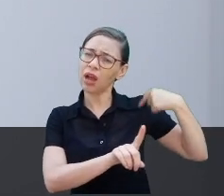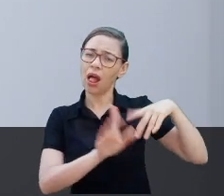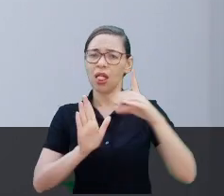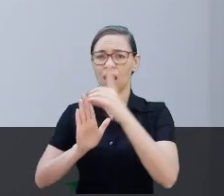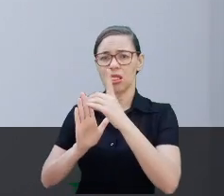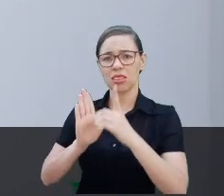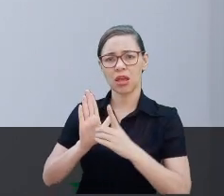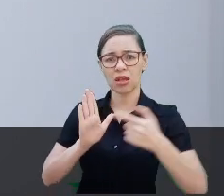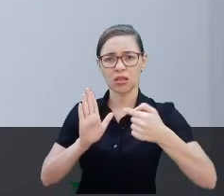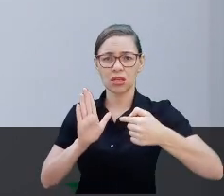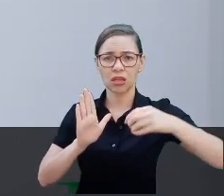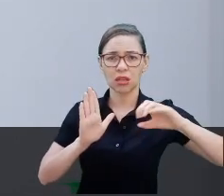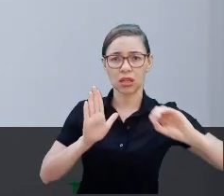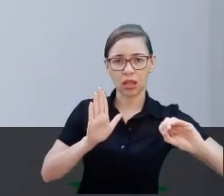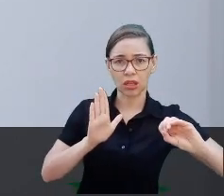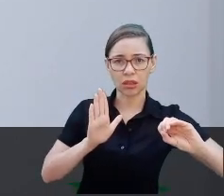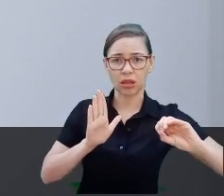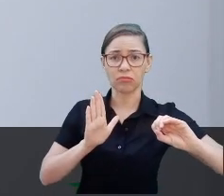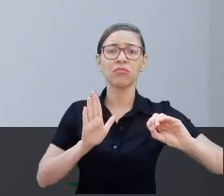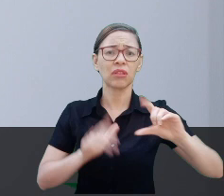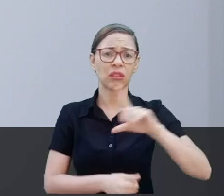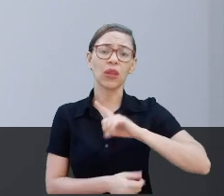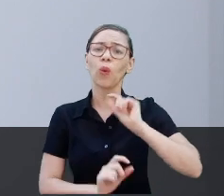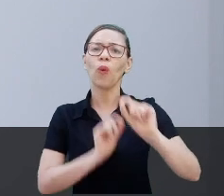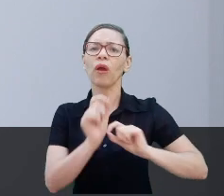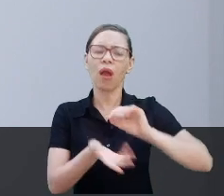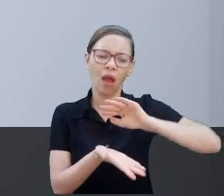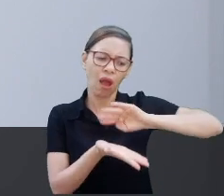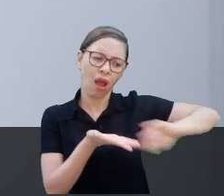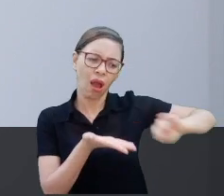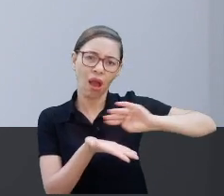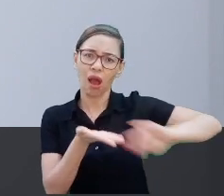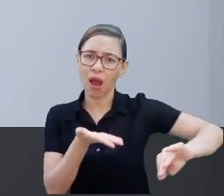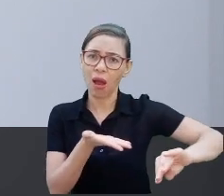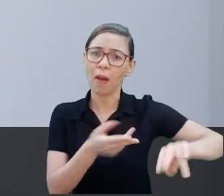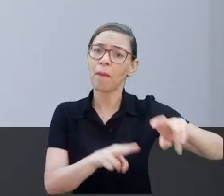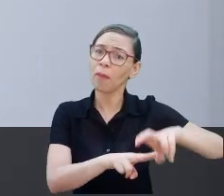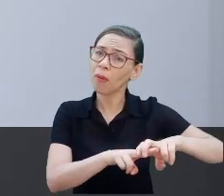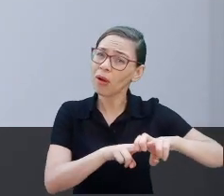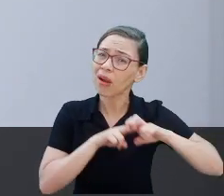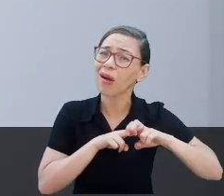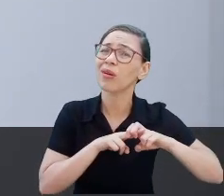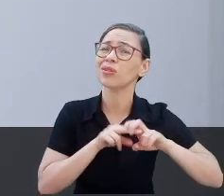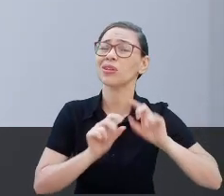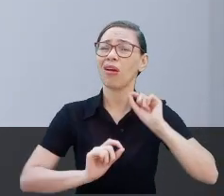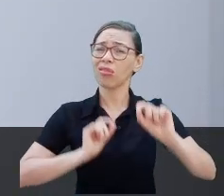a estigmatização, a exclusão social, a marginalização das pessoas com transtornos mentais